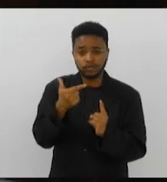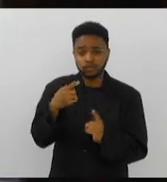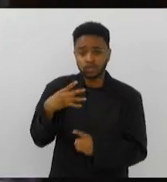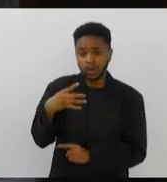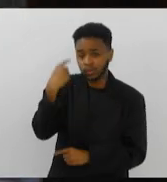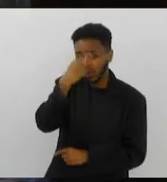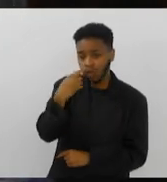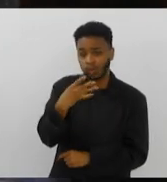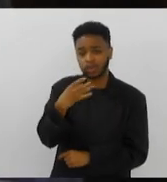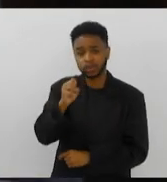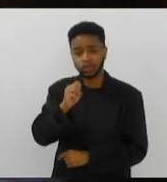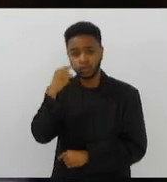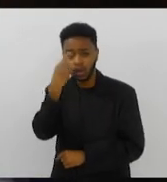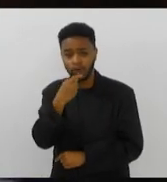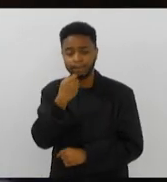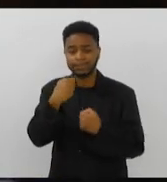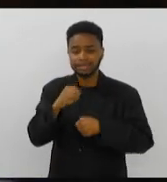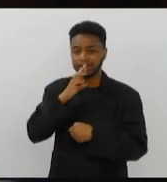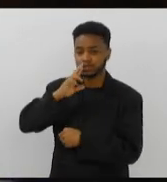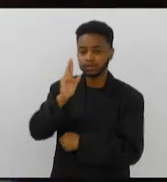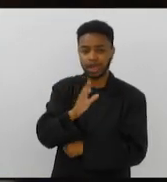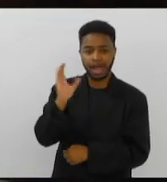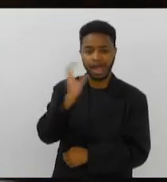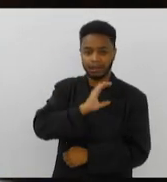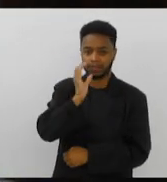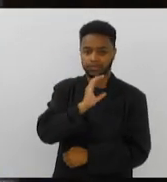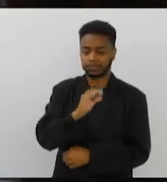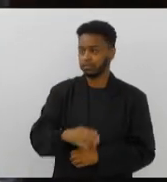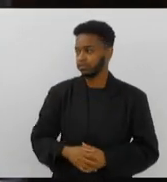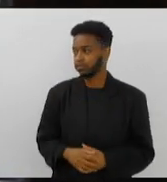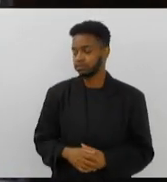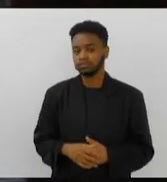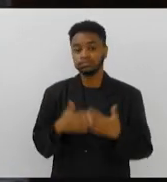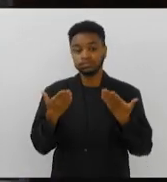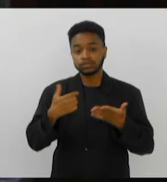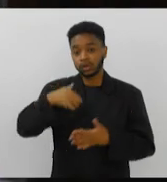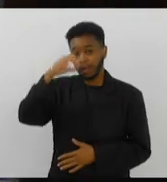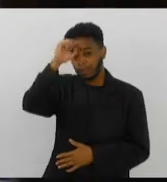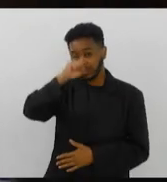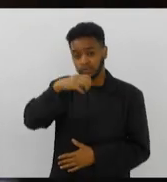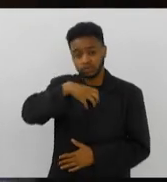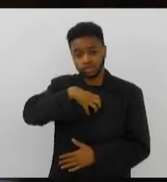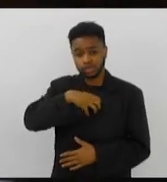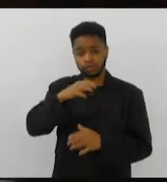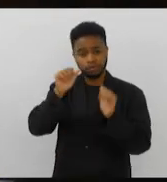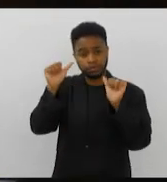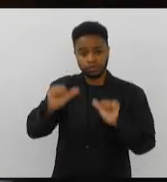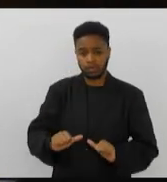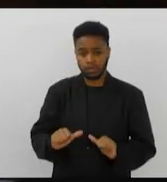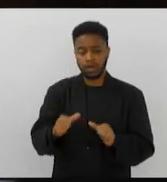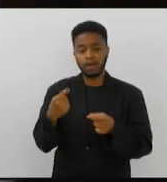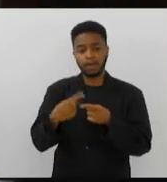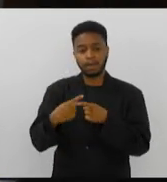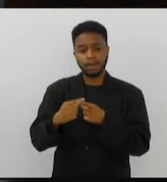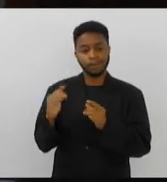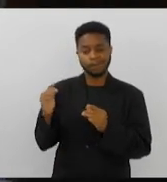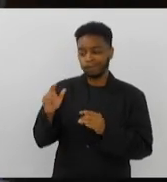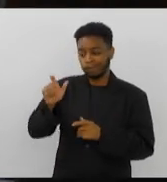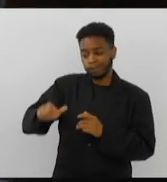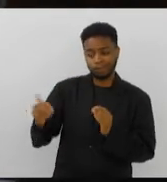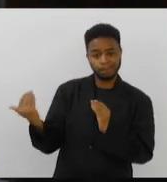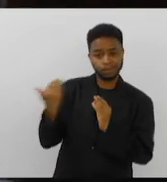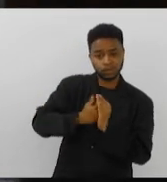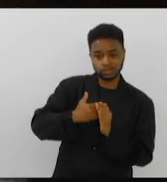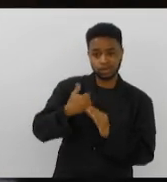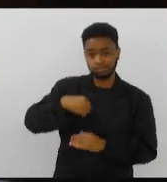horas 48 horas você tem que responder eu aprendi isso da pior maneira possível Fui processado não fiquei nem